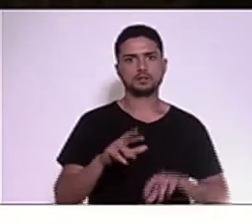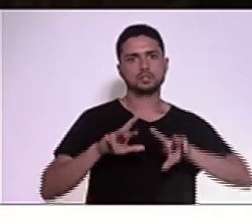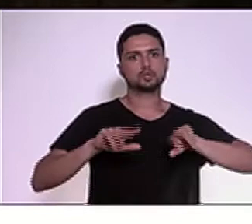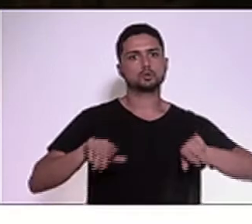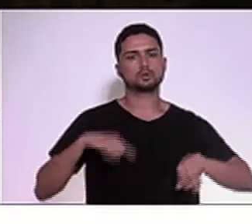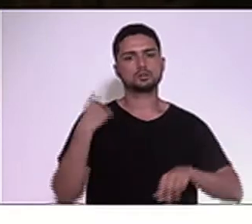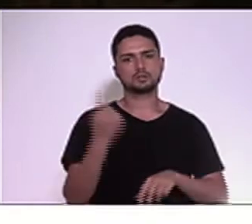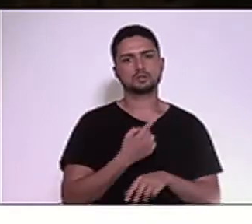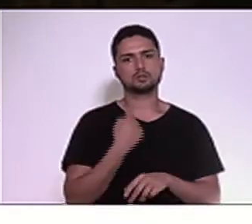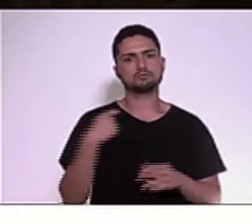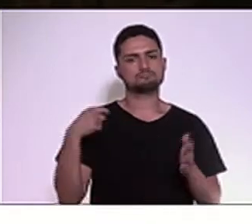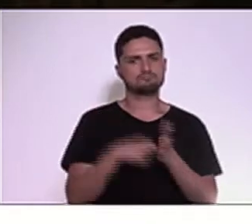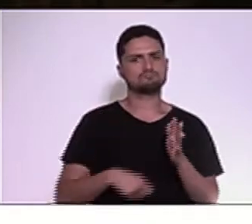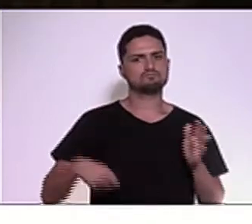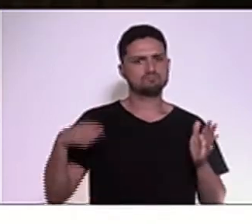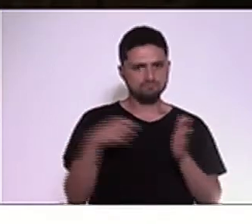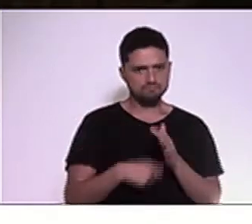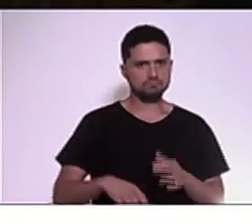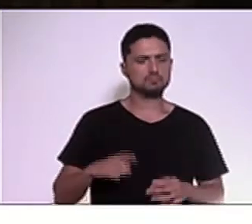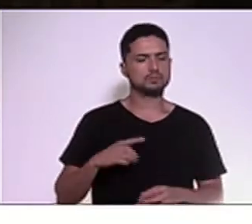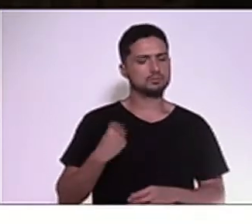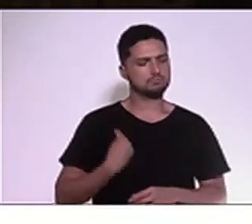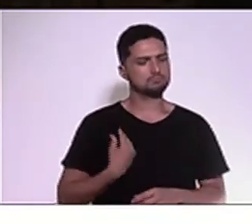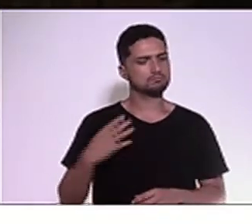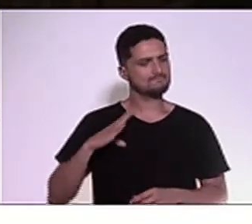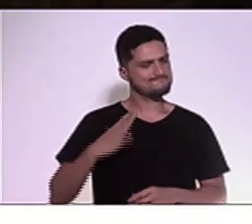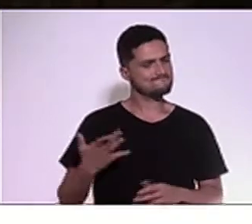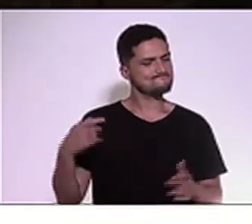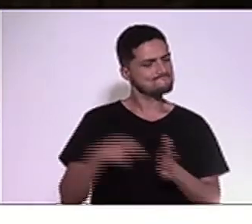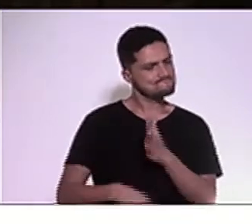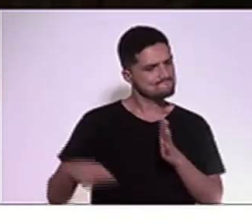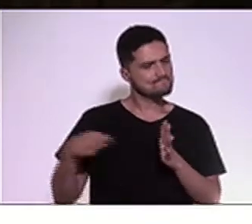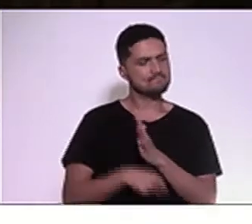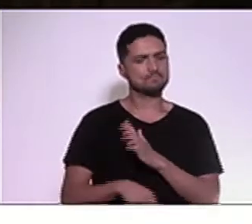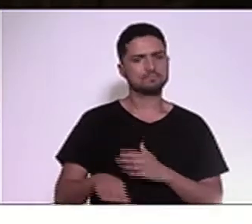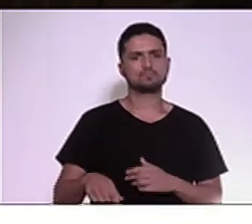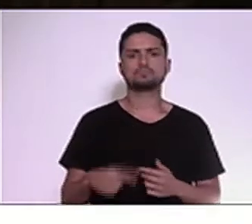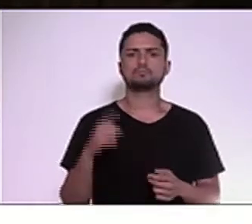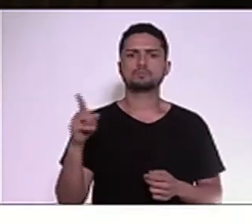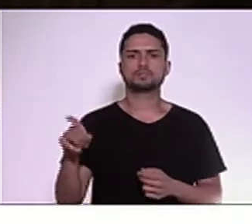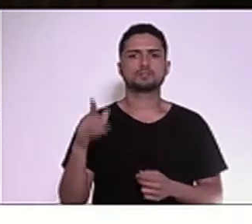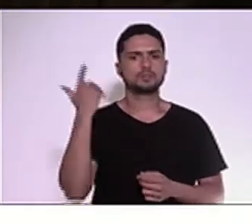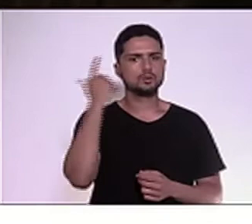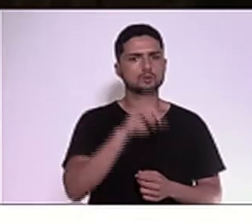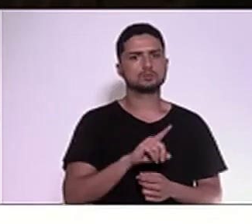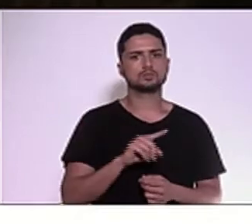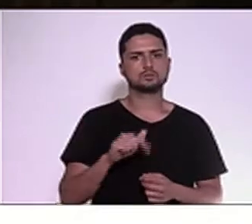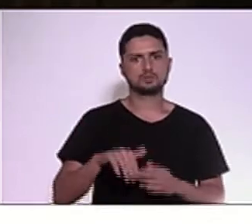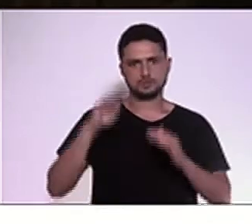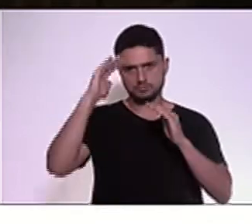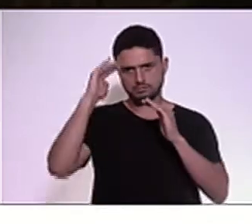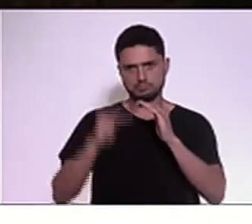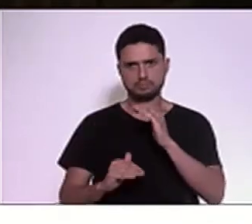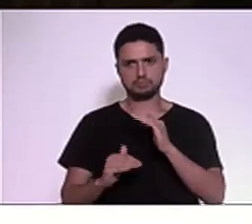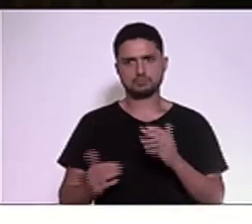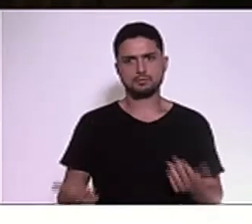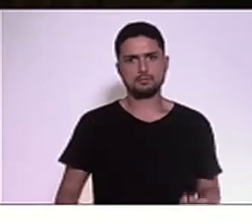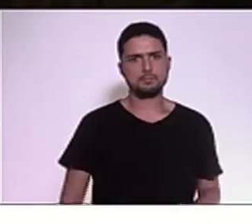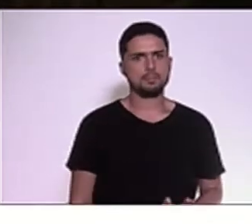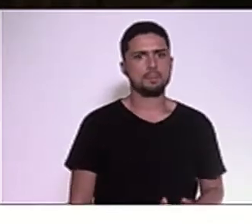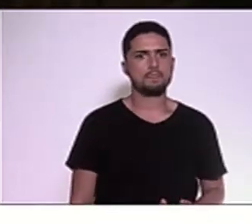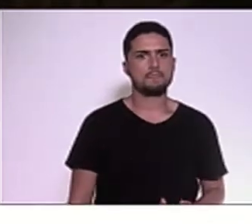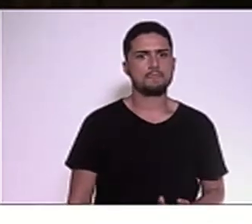sem a nossa resistência que ele vai conseguir botar essa casa à venda,